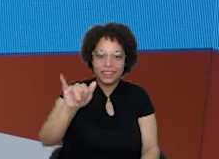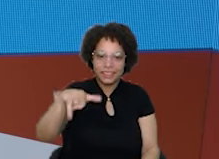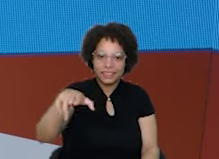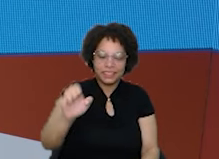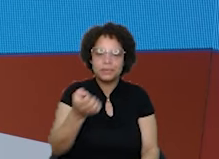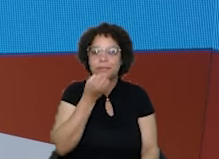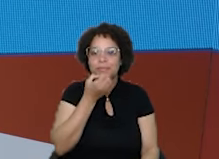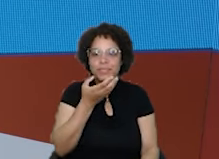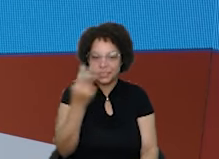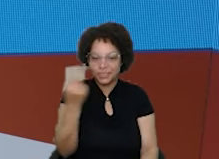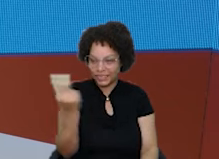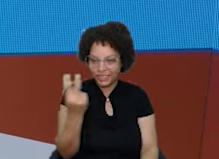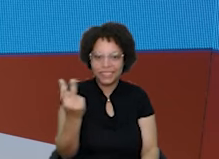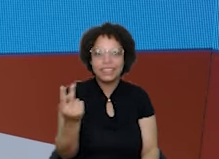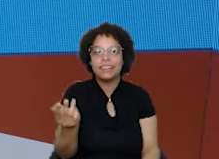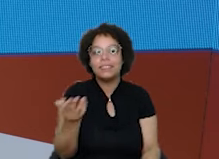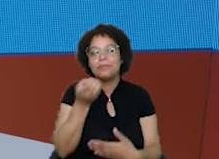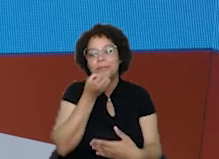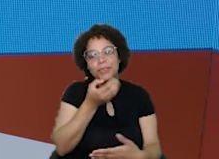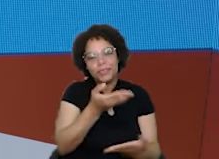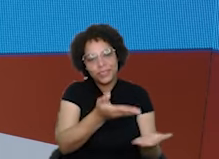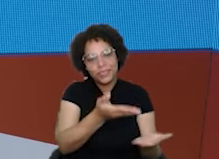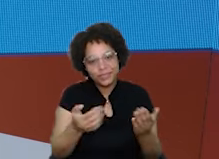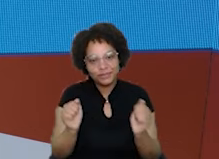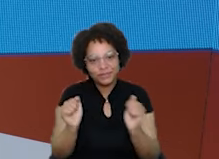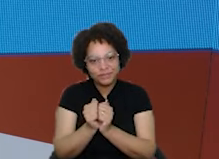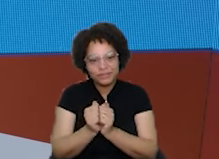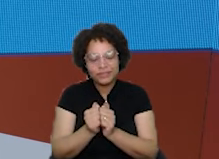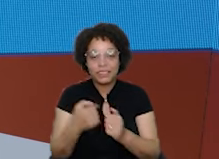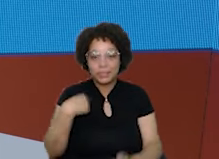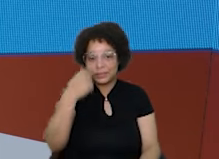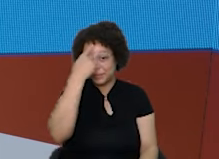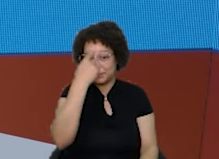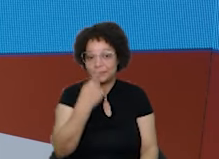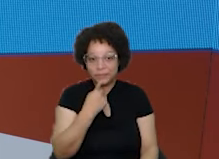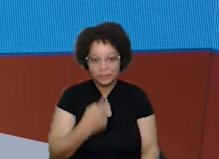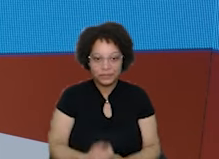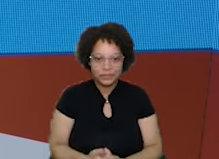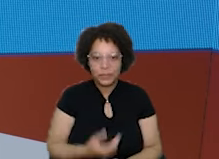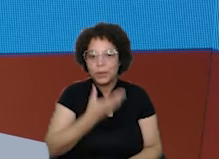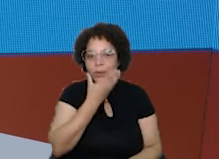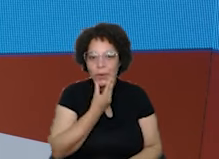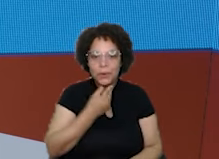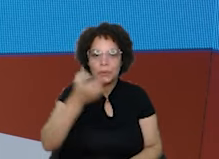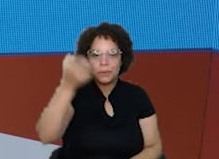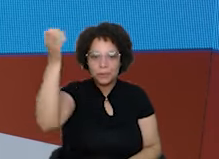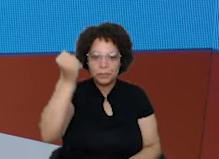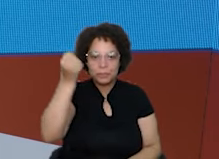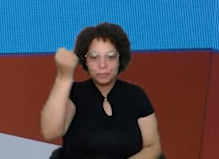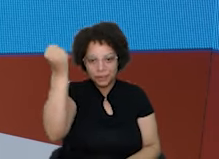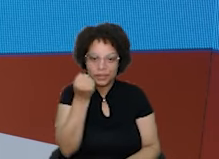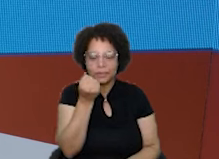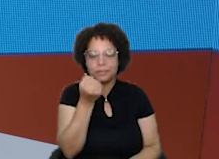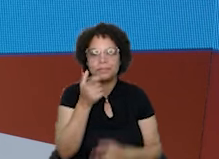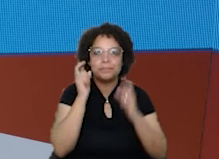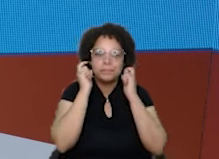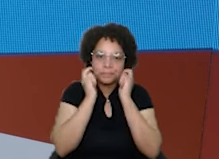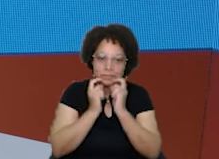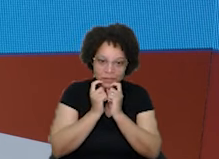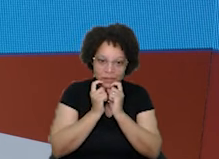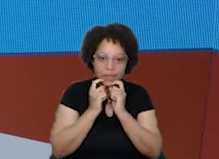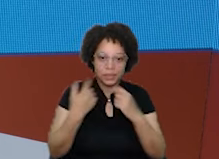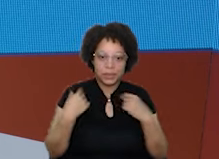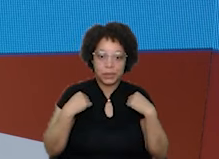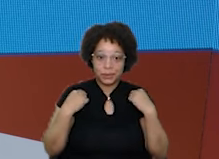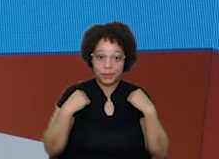prazer estar com vocês fazer também a autodescrição eu sou um homem de pele branca uso barba e estou